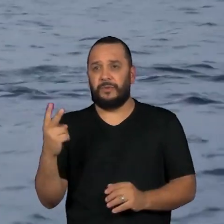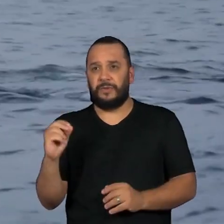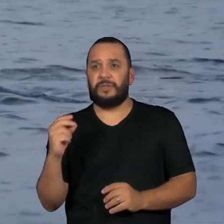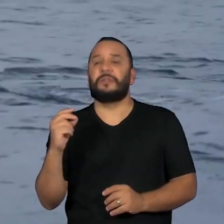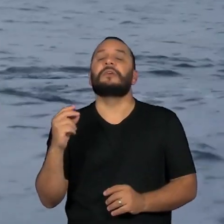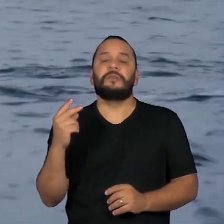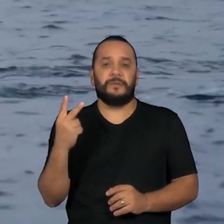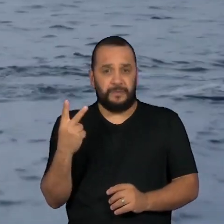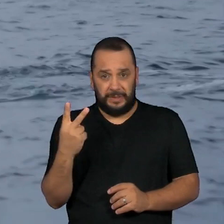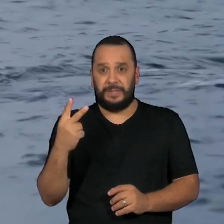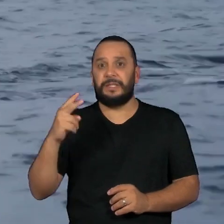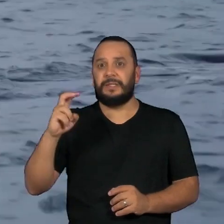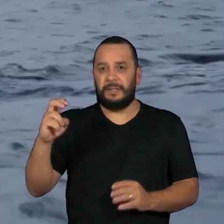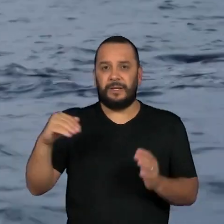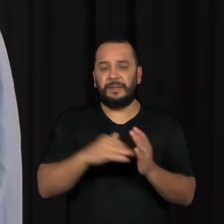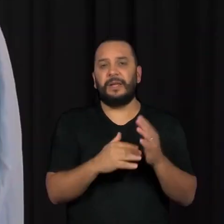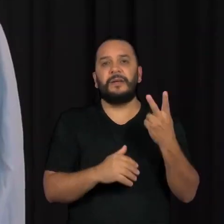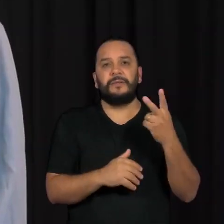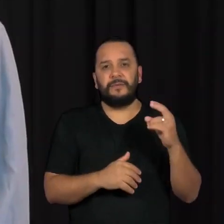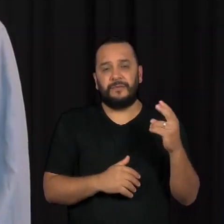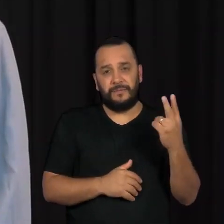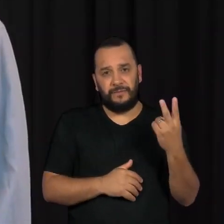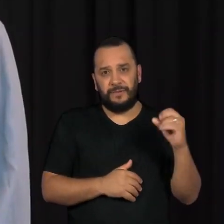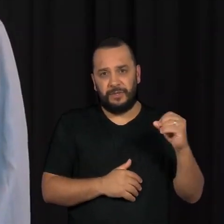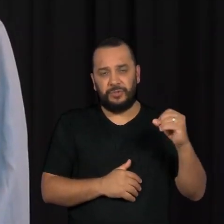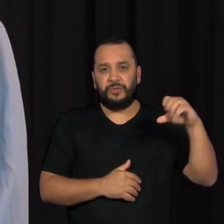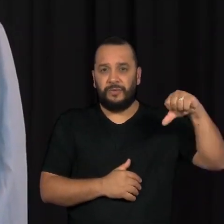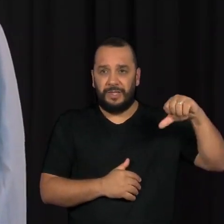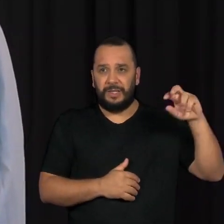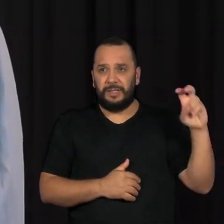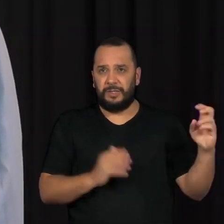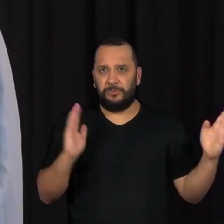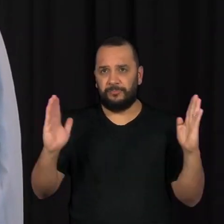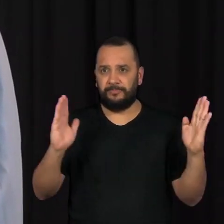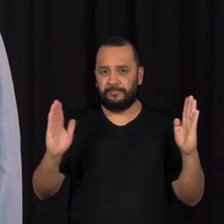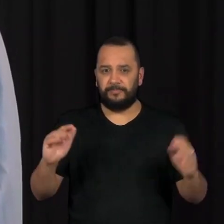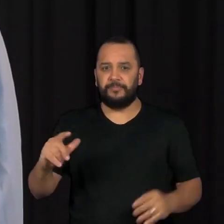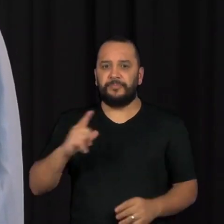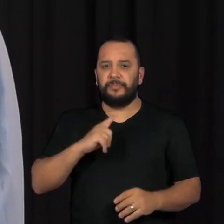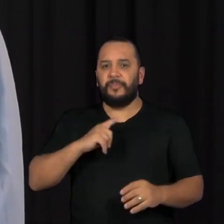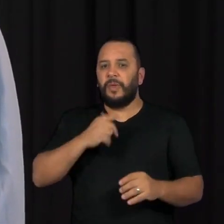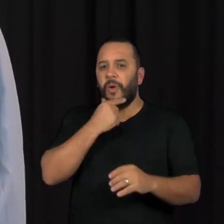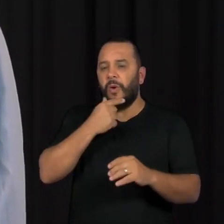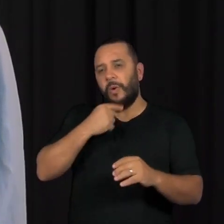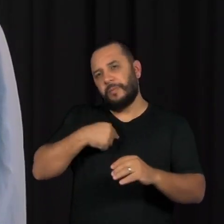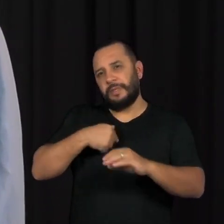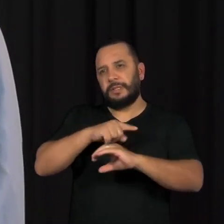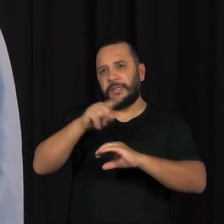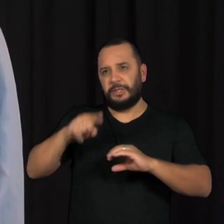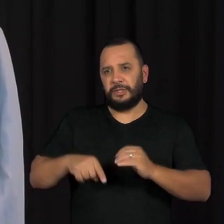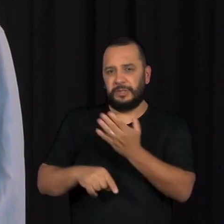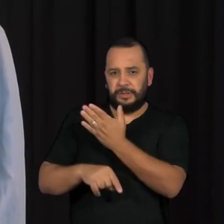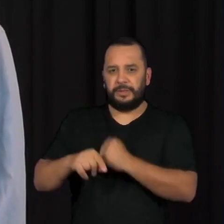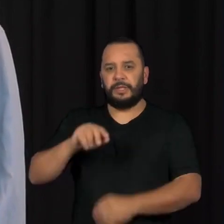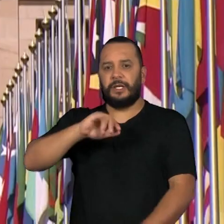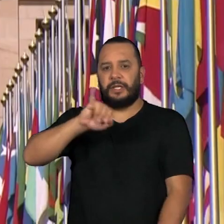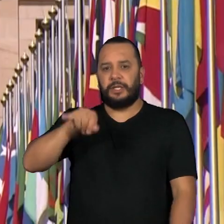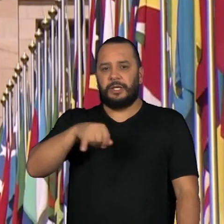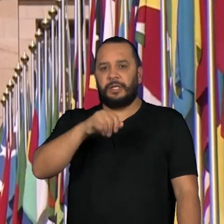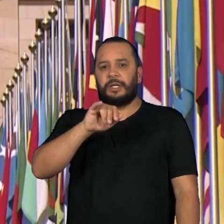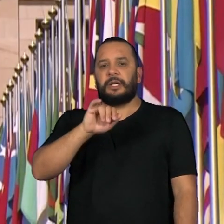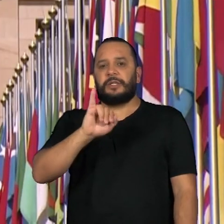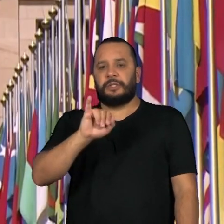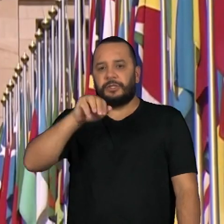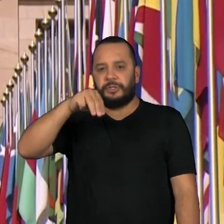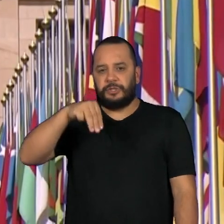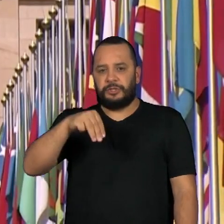e 2095. O cientista britânico Jim Skea foi eleito o novo presidente do IPCC, o